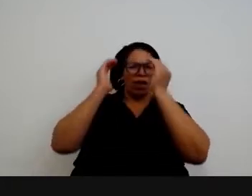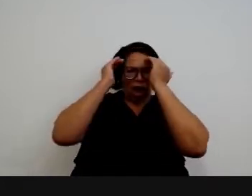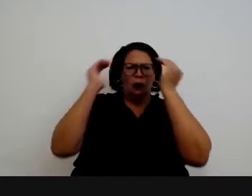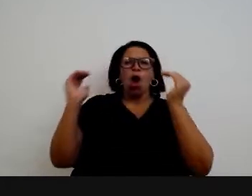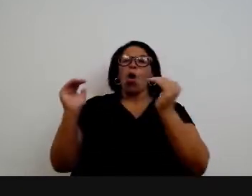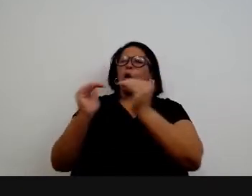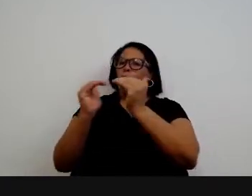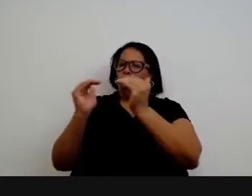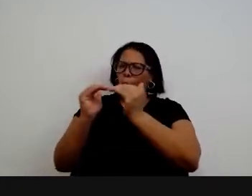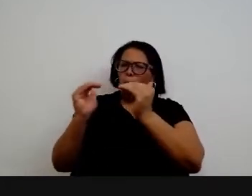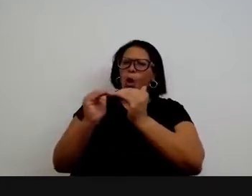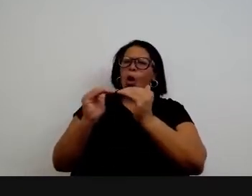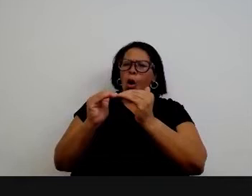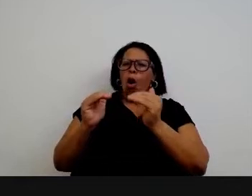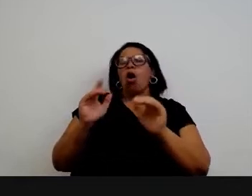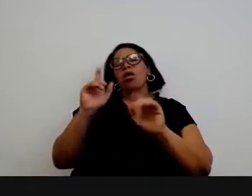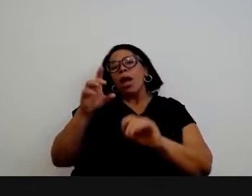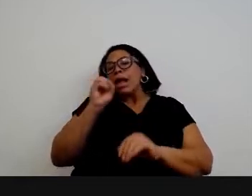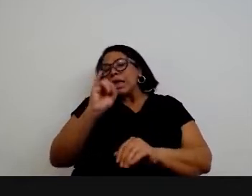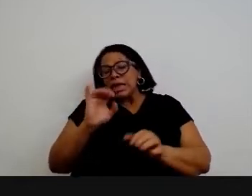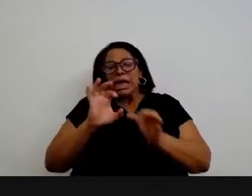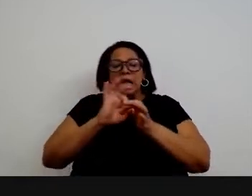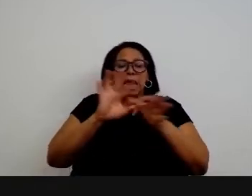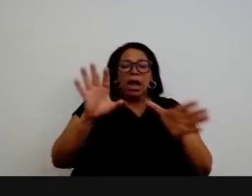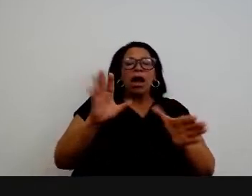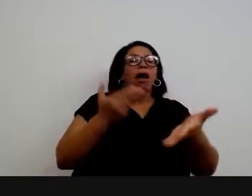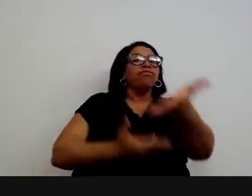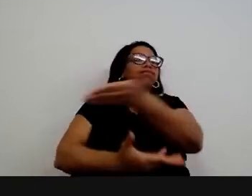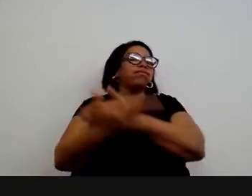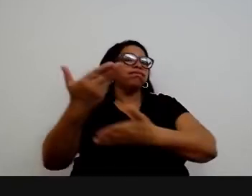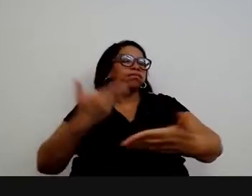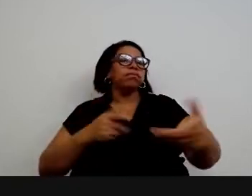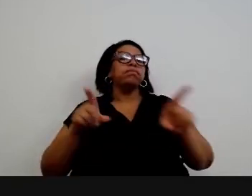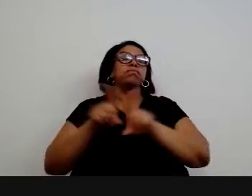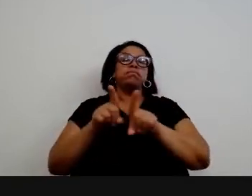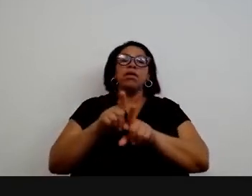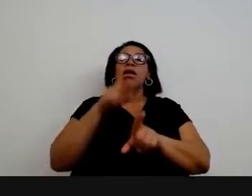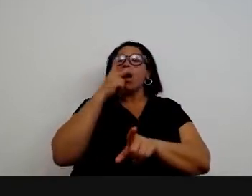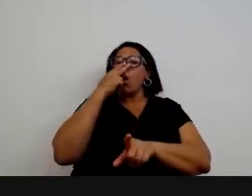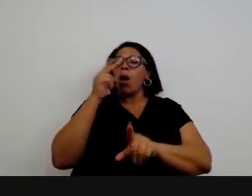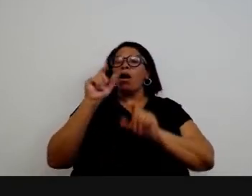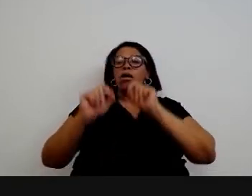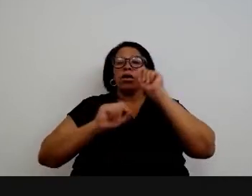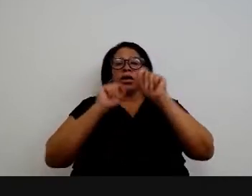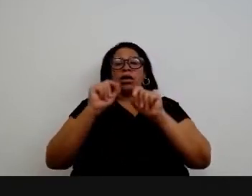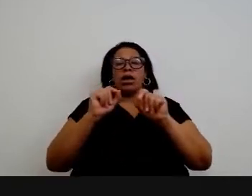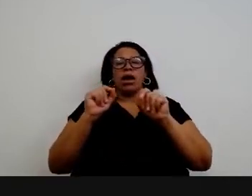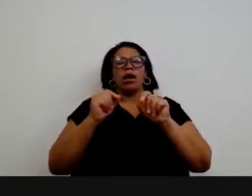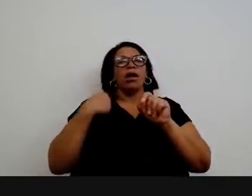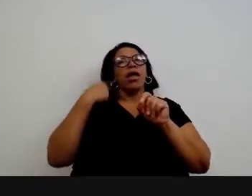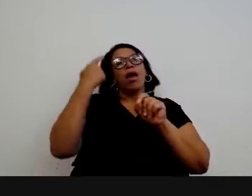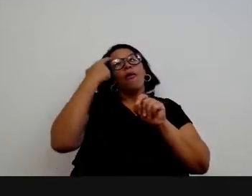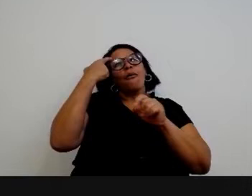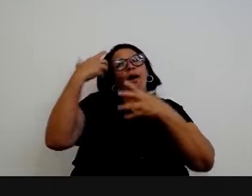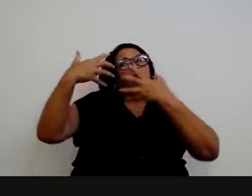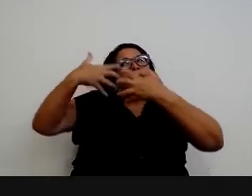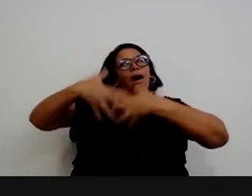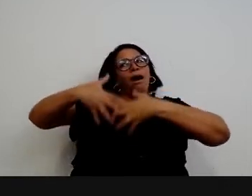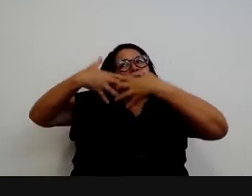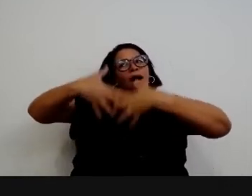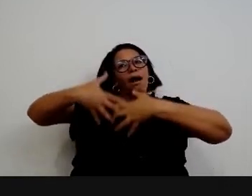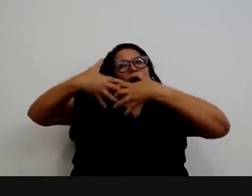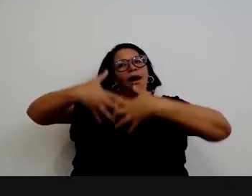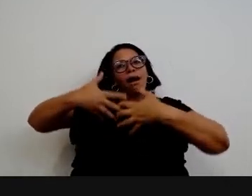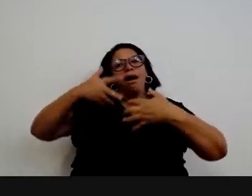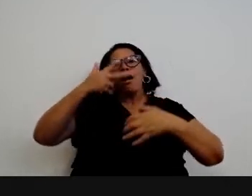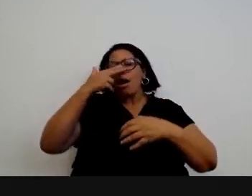poderia divergir democraticamente, é do jogo, é tão especial isso, mas acho que reservei aqui um espaço de